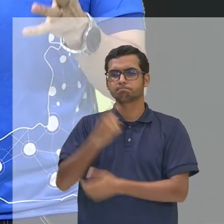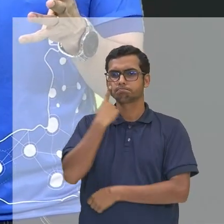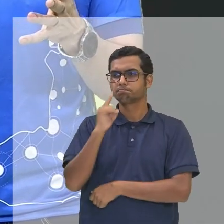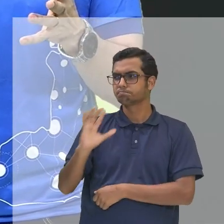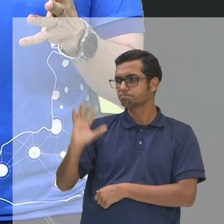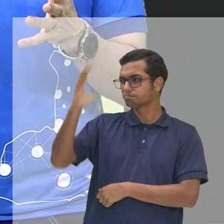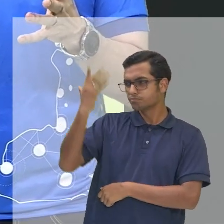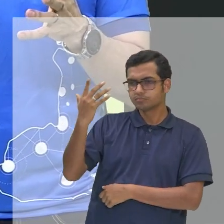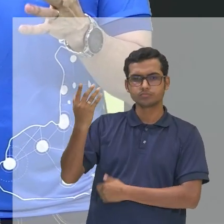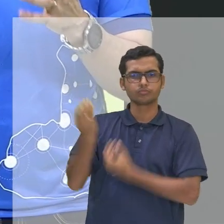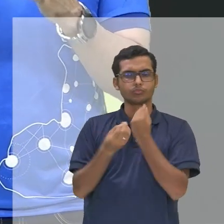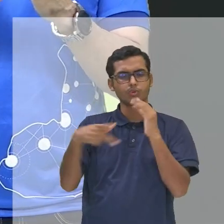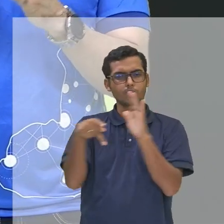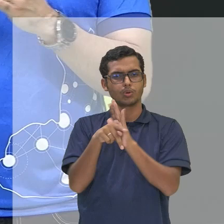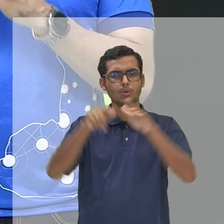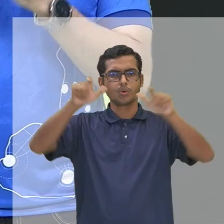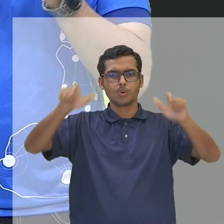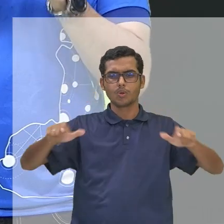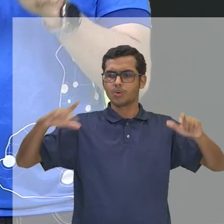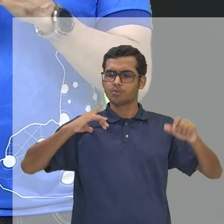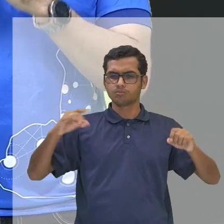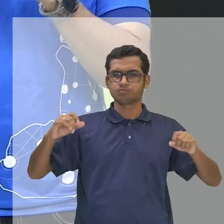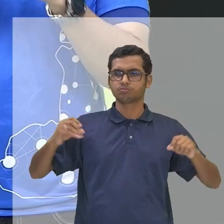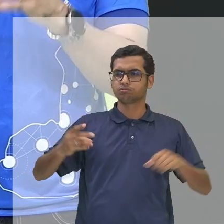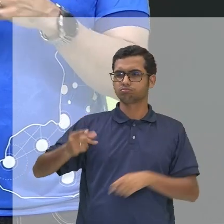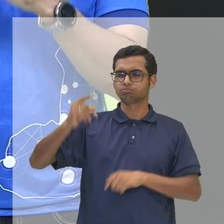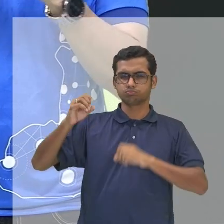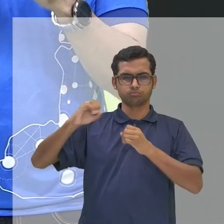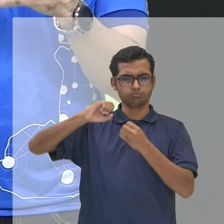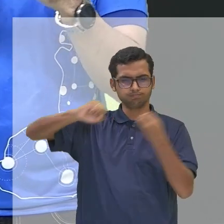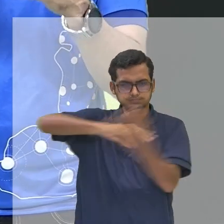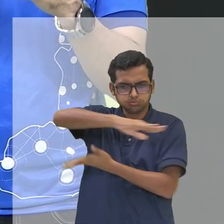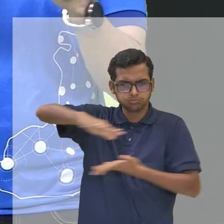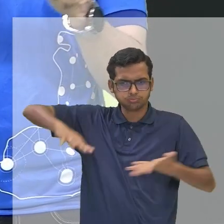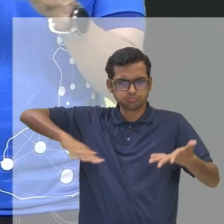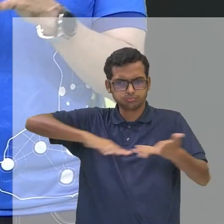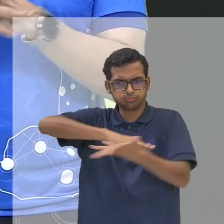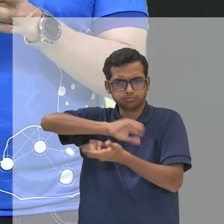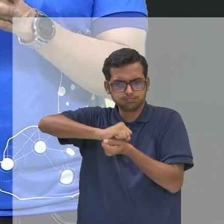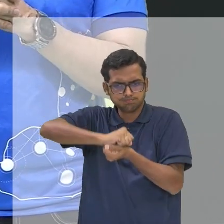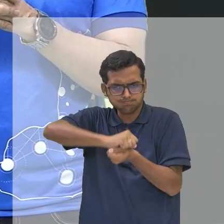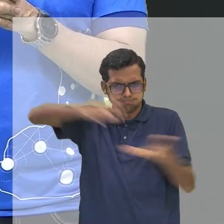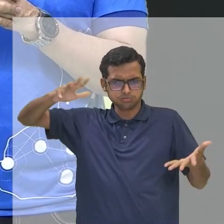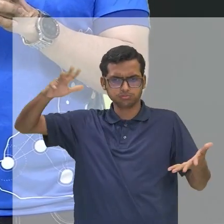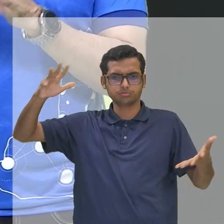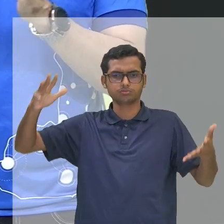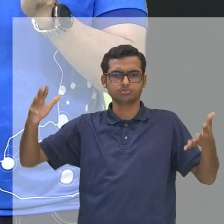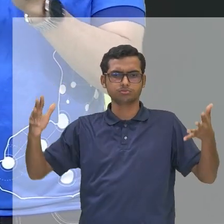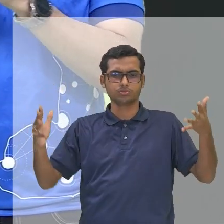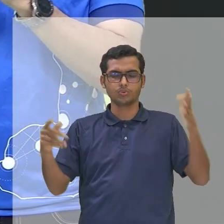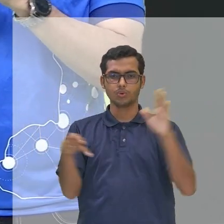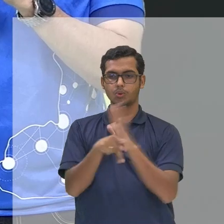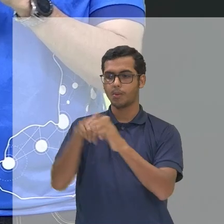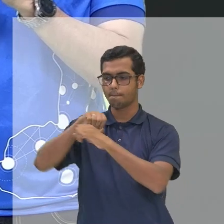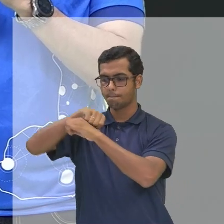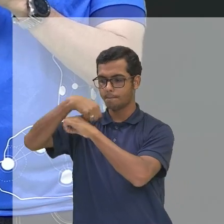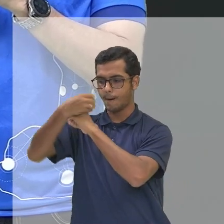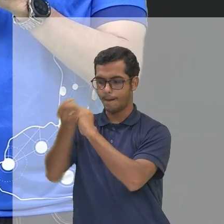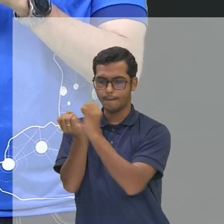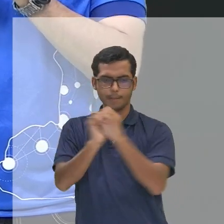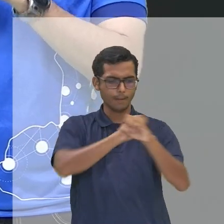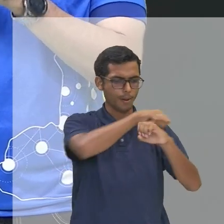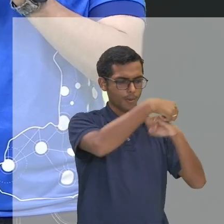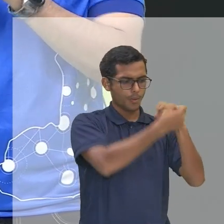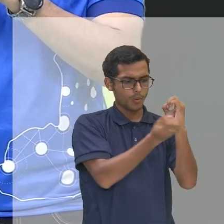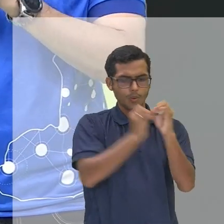onde ocorreu o Big Bang, né? E todas as moléculas elas foram se juntando no decorrer do caminho. E essas massas